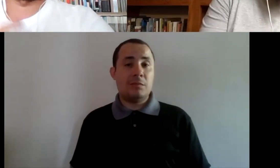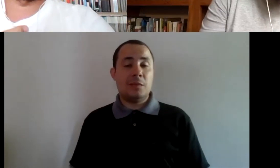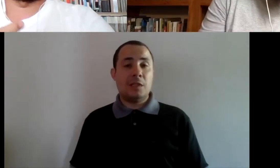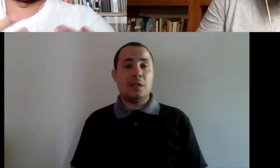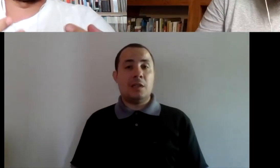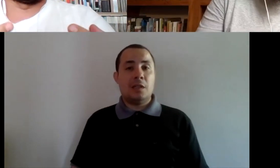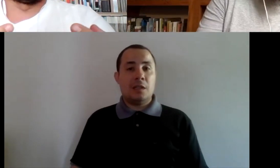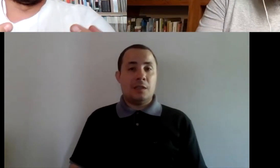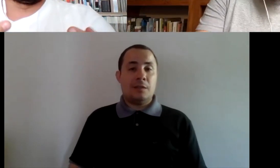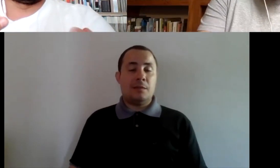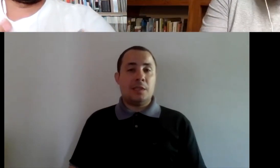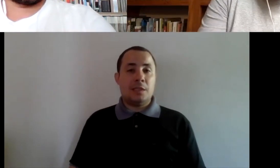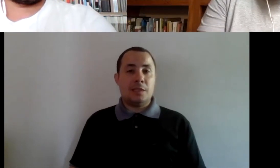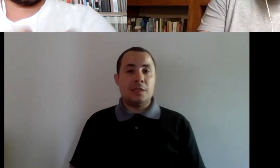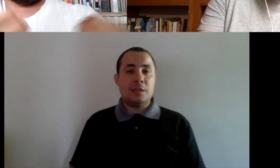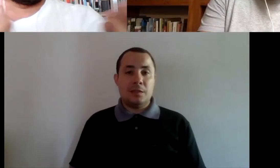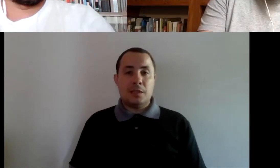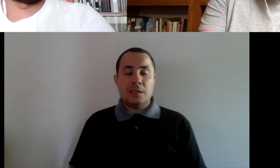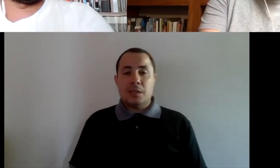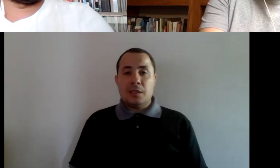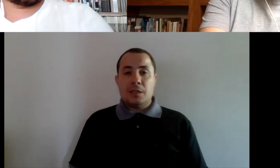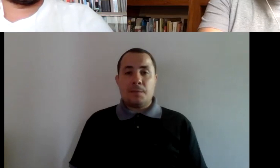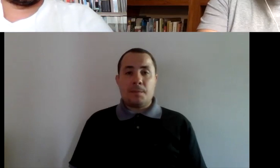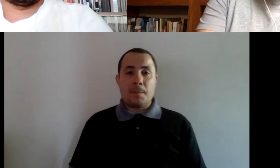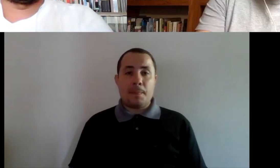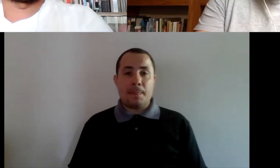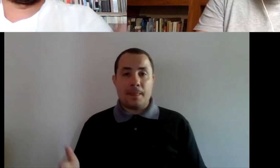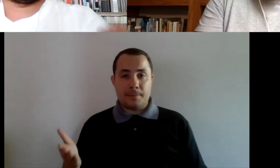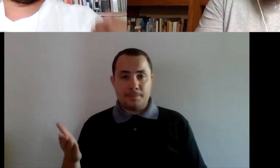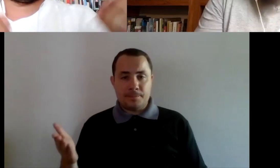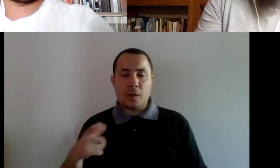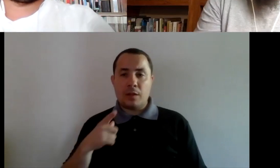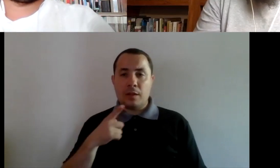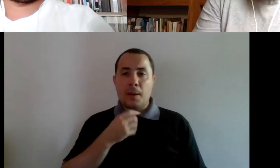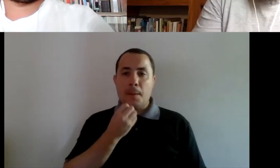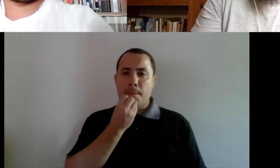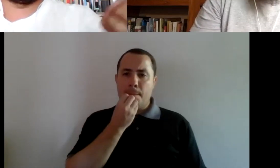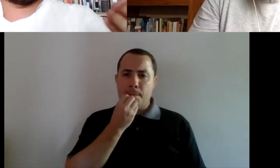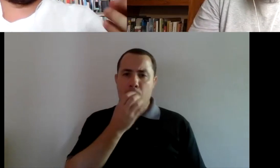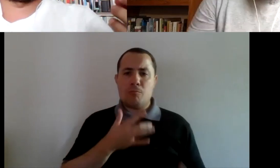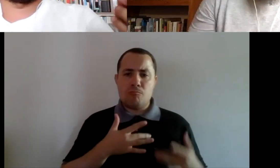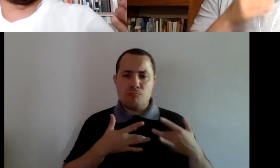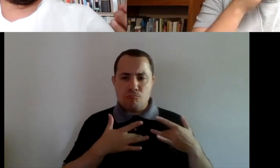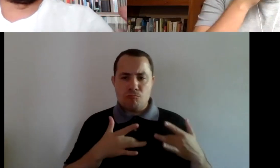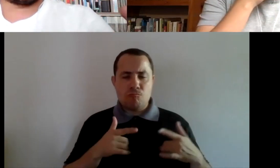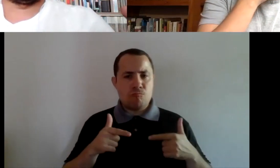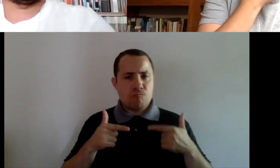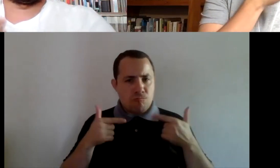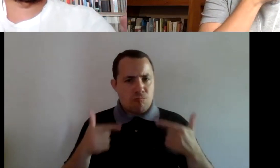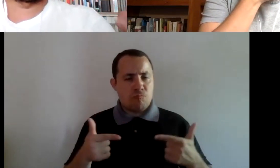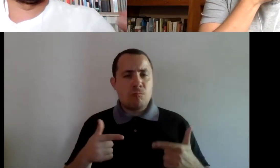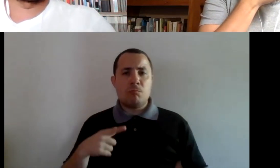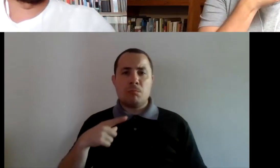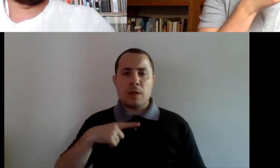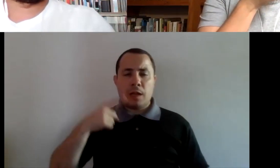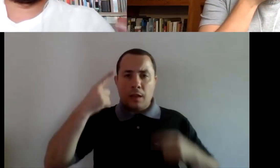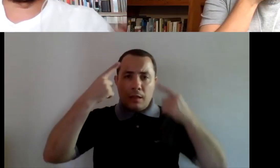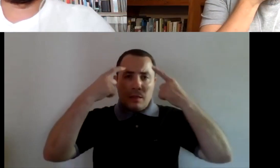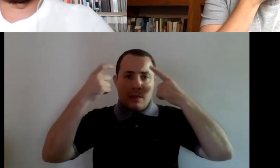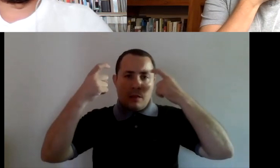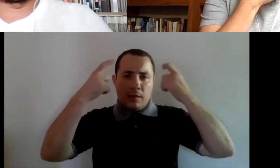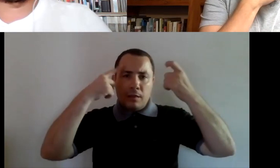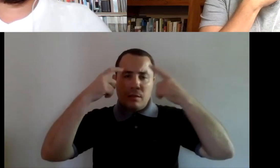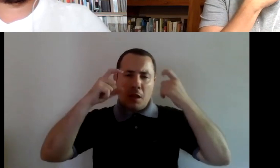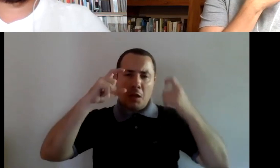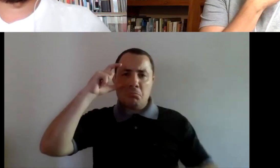agora, vai percebendo como você tem boas iniciativas, você tem várias das ideias mais interessantes, né? Elas estão